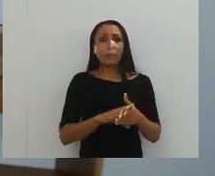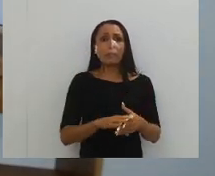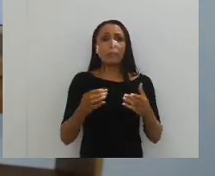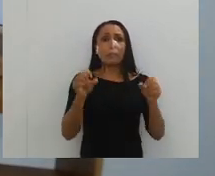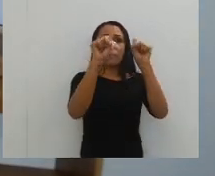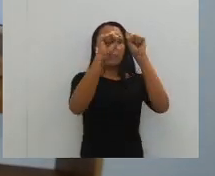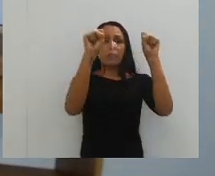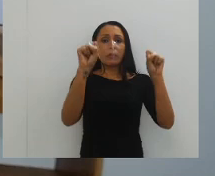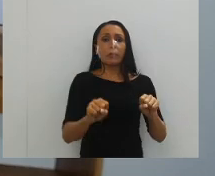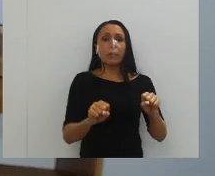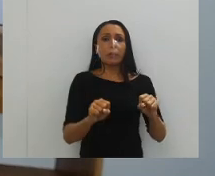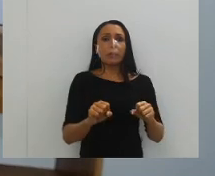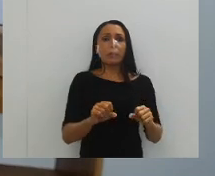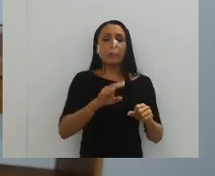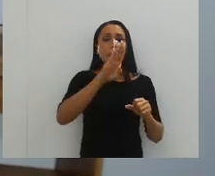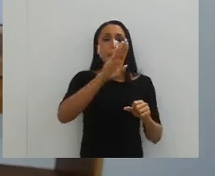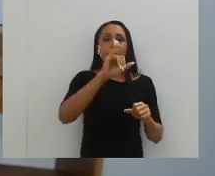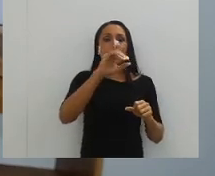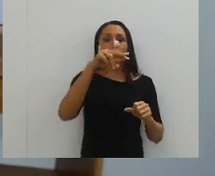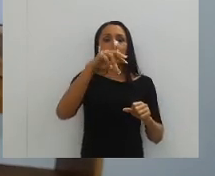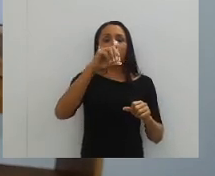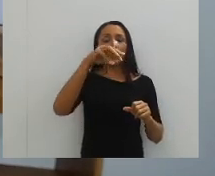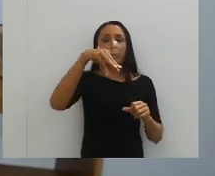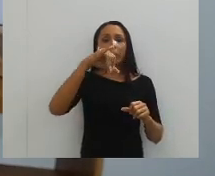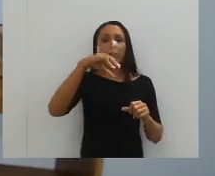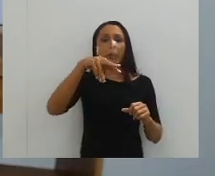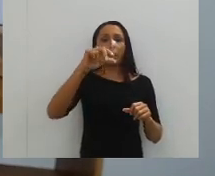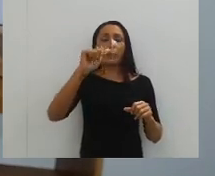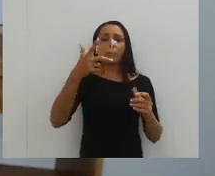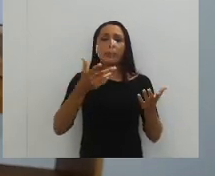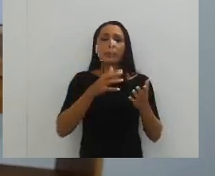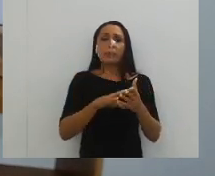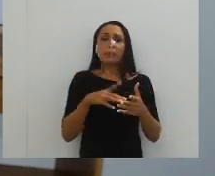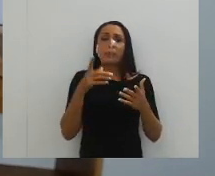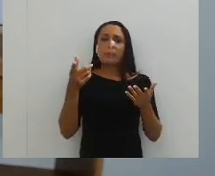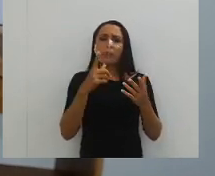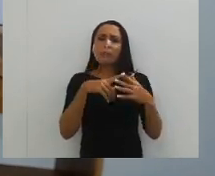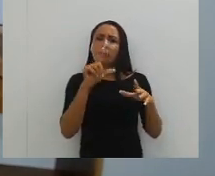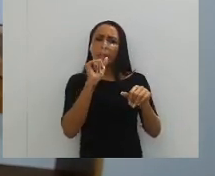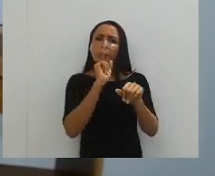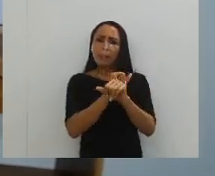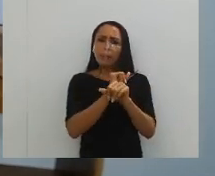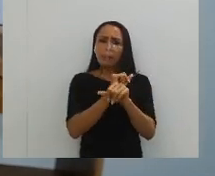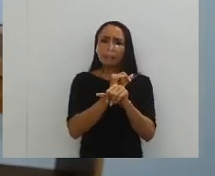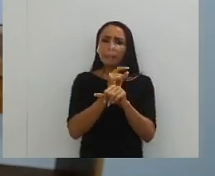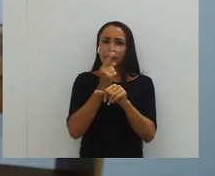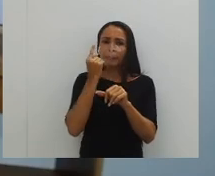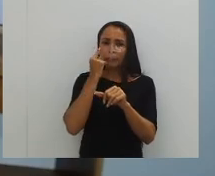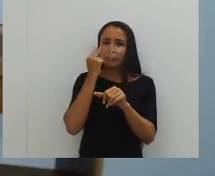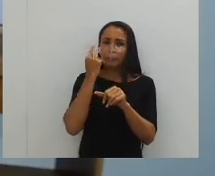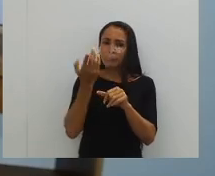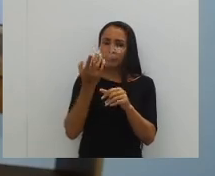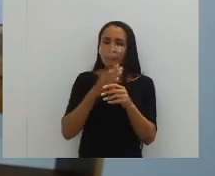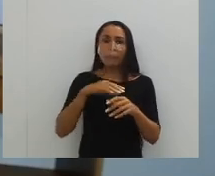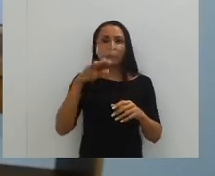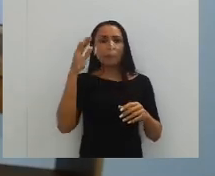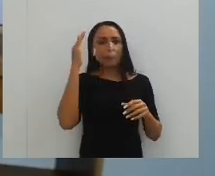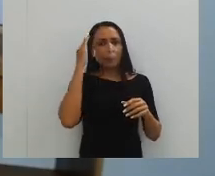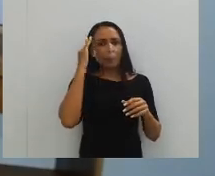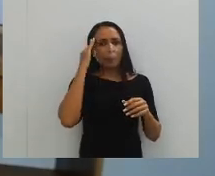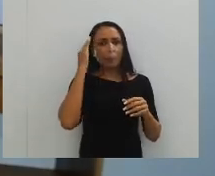num sistema que a gente chama de sistema binominal. Se você parar, olha para mim, se você parar para